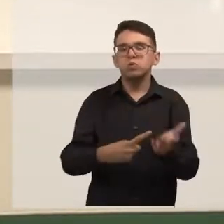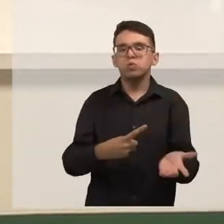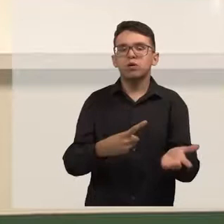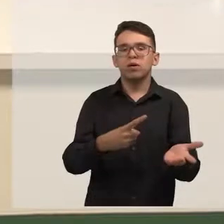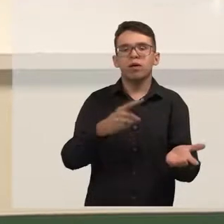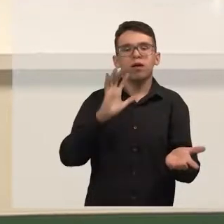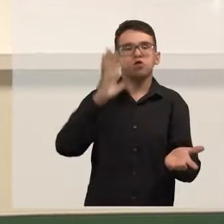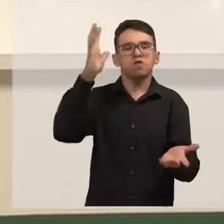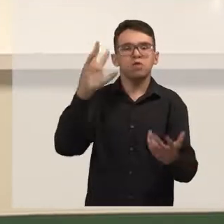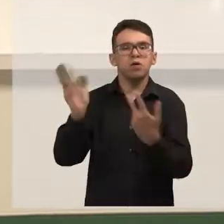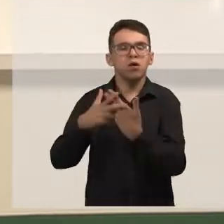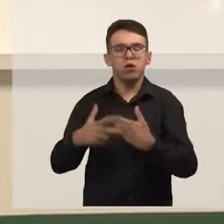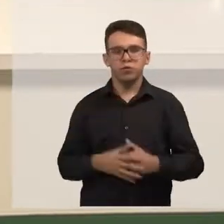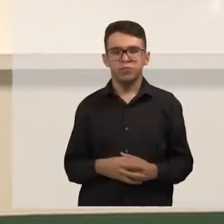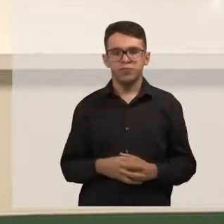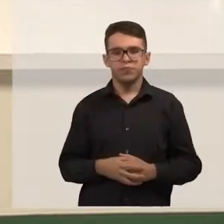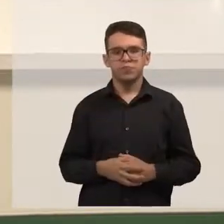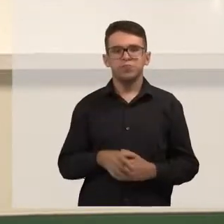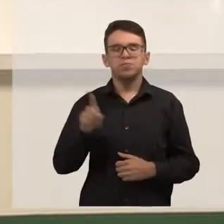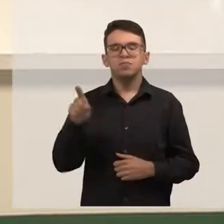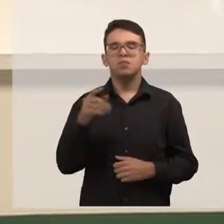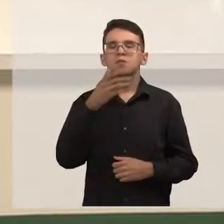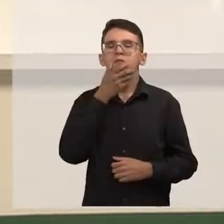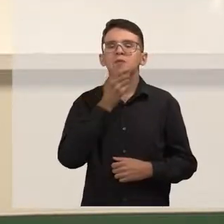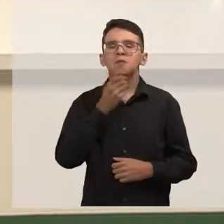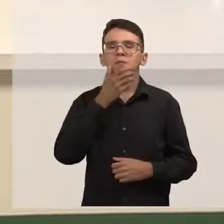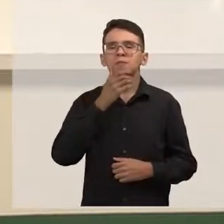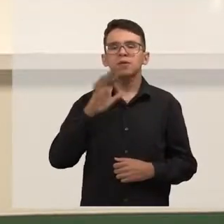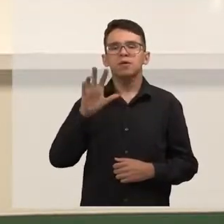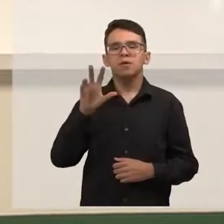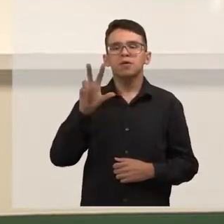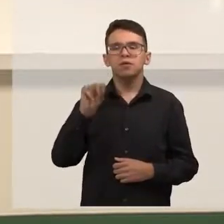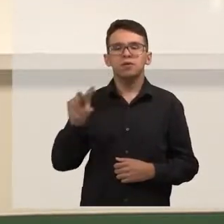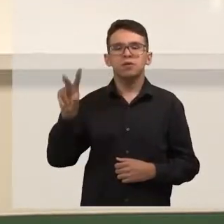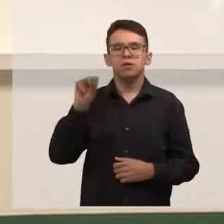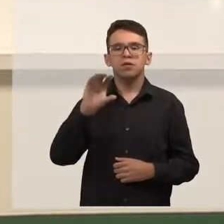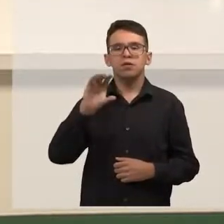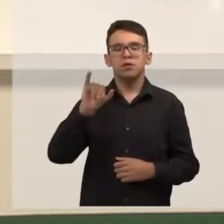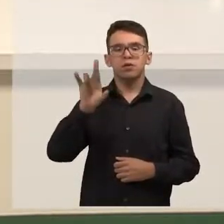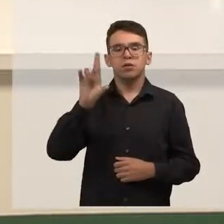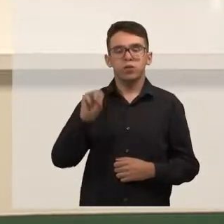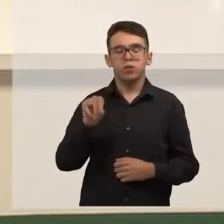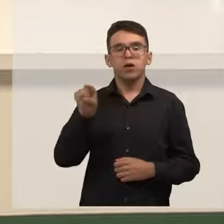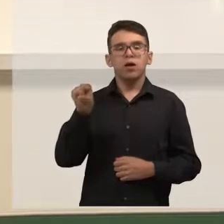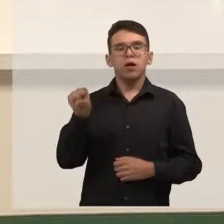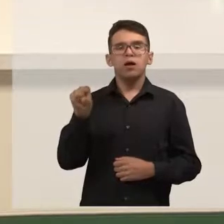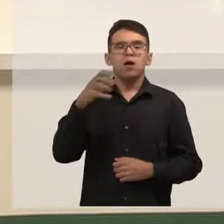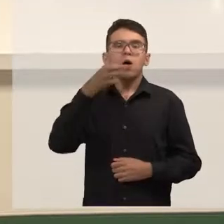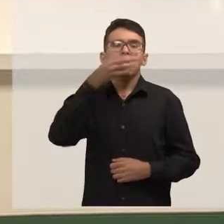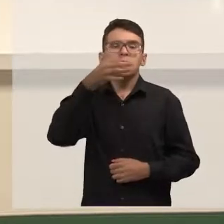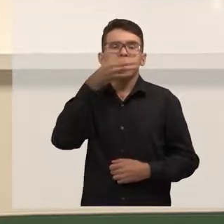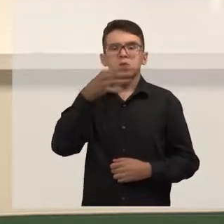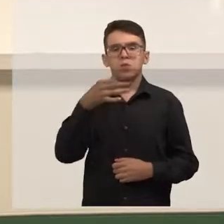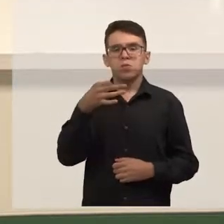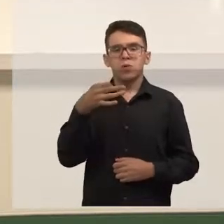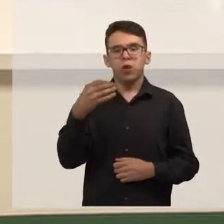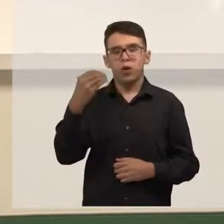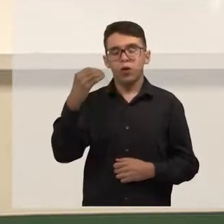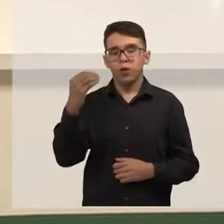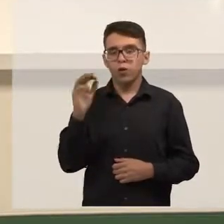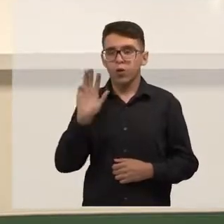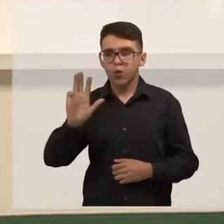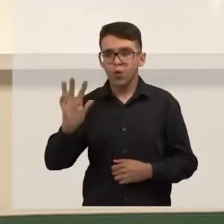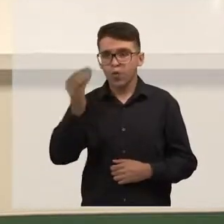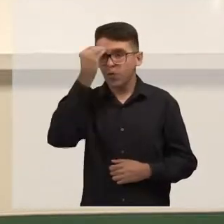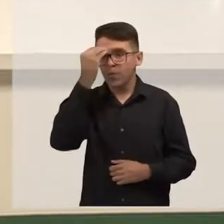dá, em vez de se falar dos problemas do Brasil, pergunto para ele o que é que ele acha se o Lula é um preso político ou um político preso. Eu vou um pouco mais